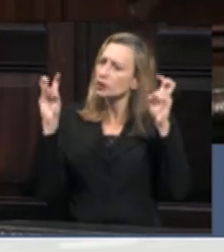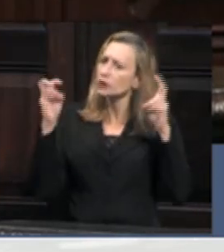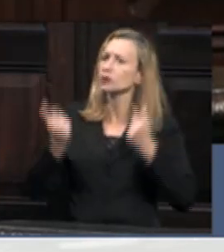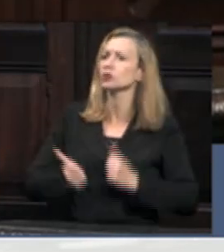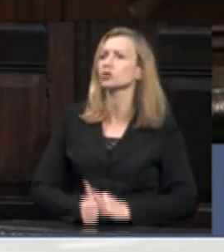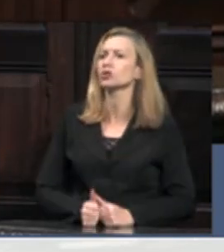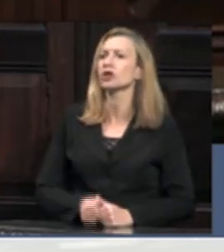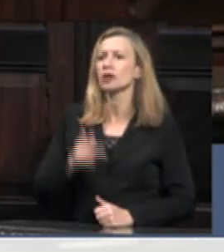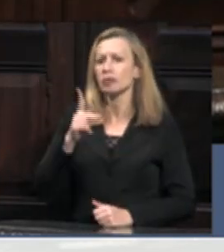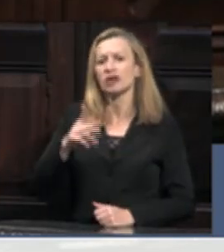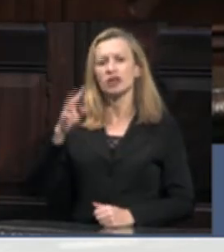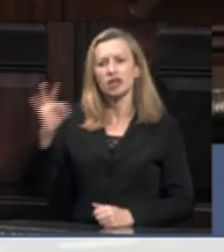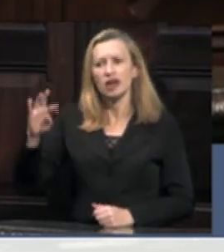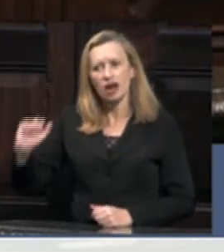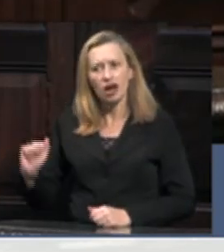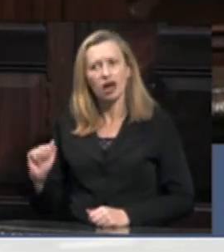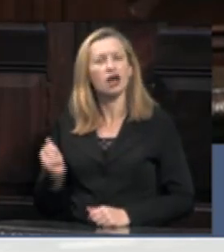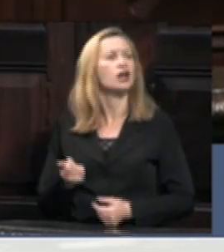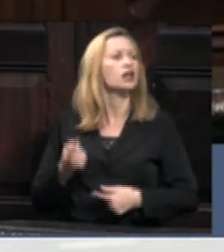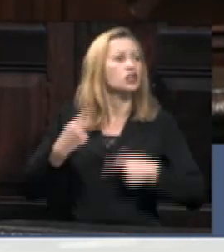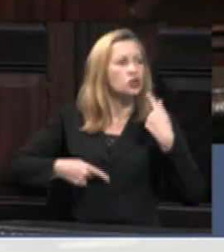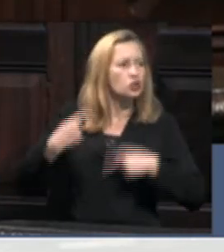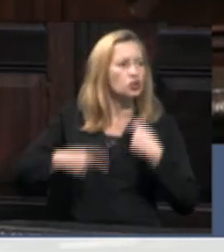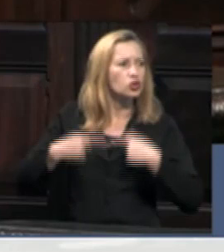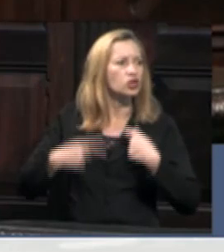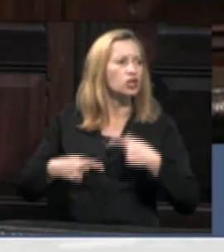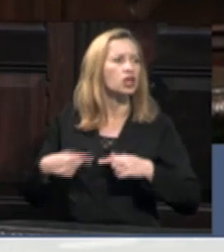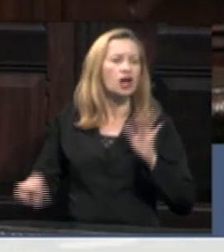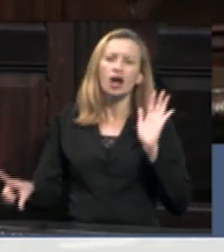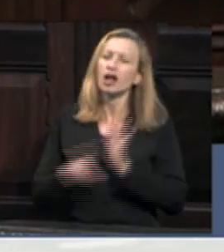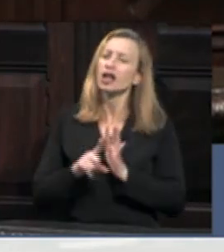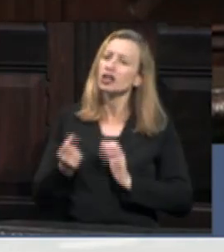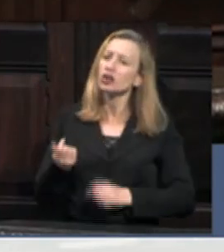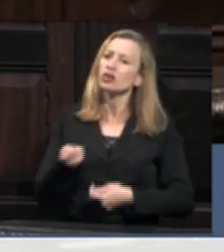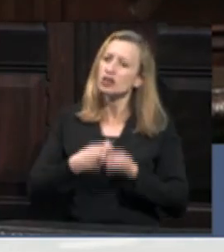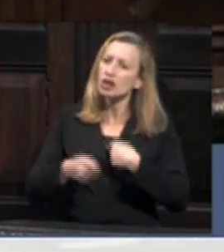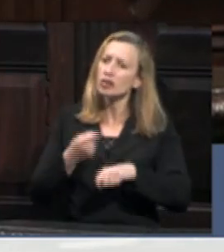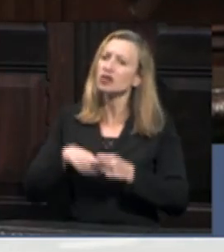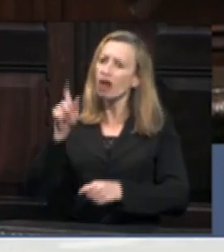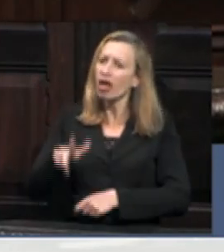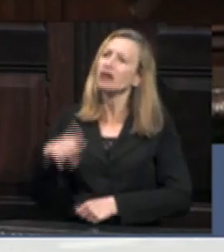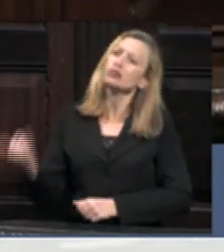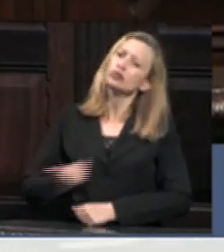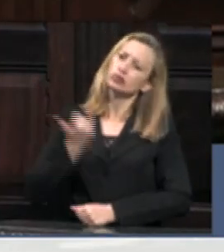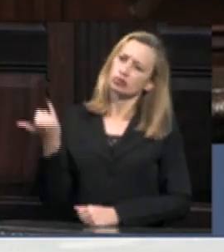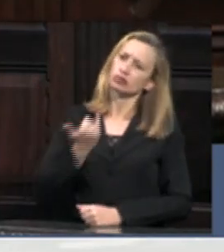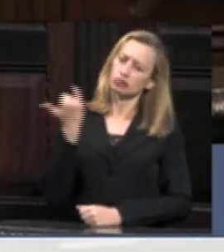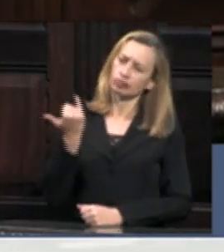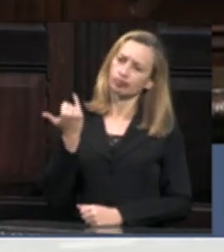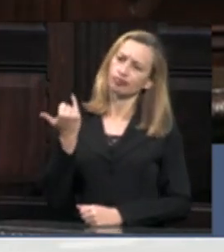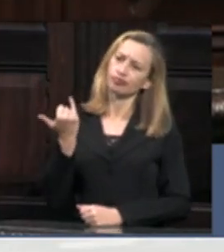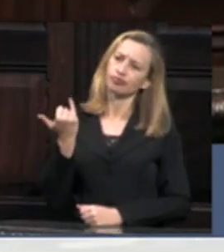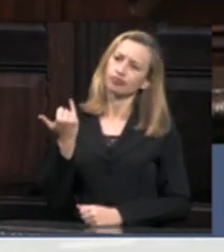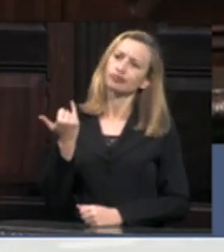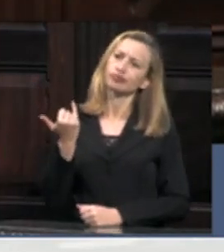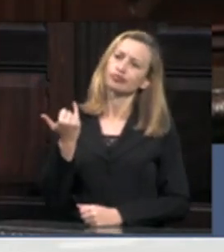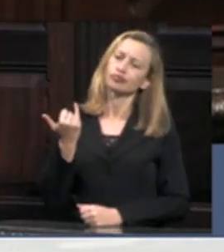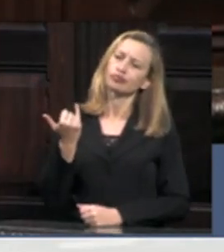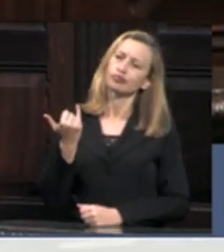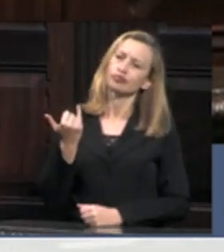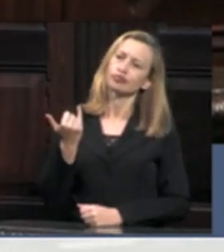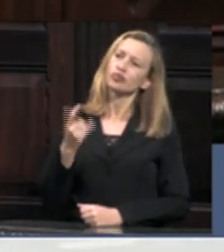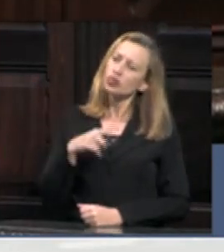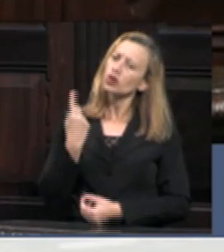o PPA e debater com essa casa a lei orçamentária. Isso seria o mínimo que nós